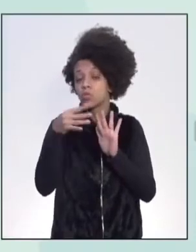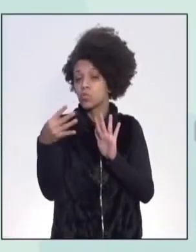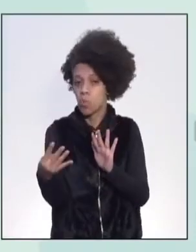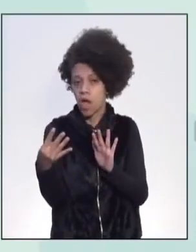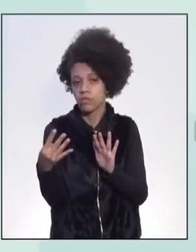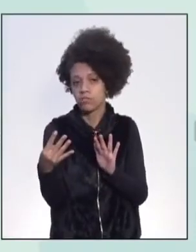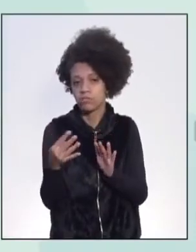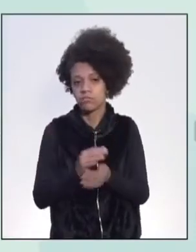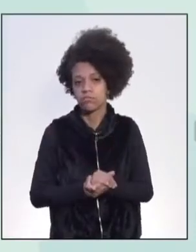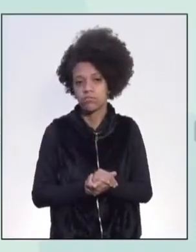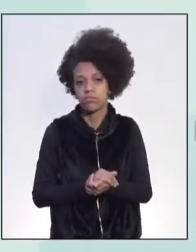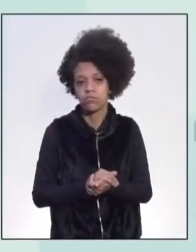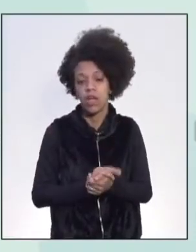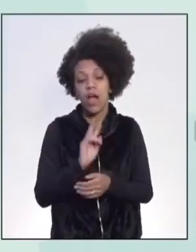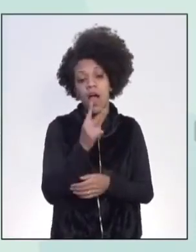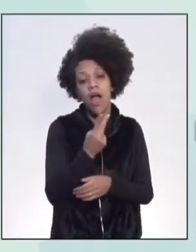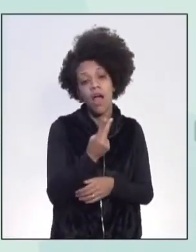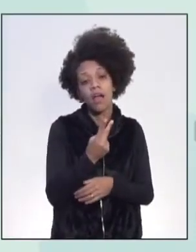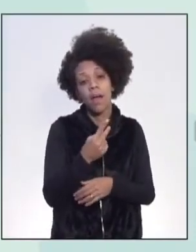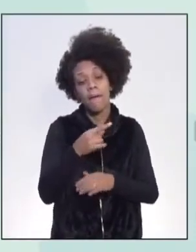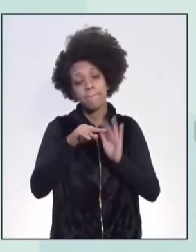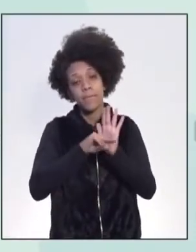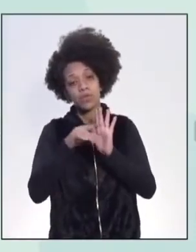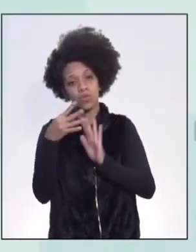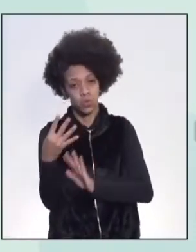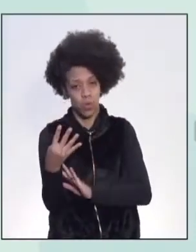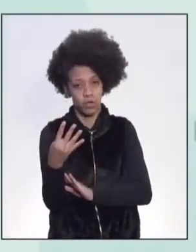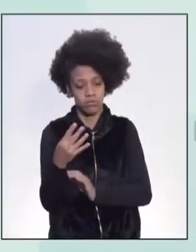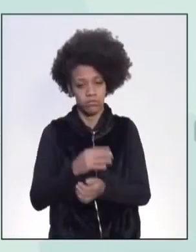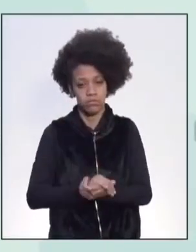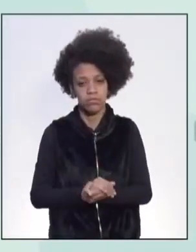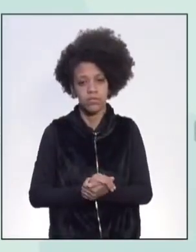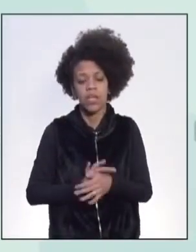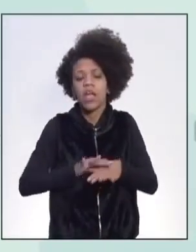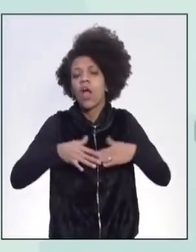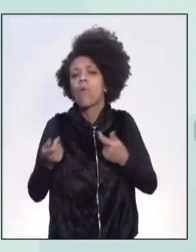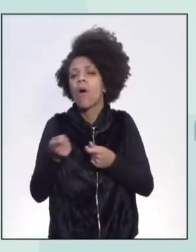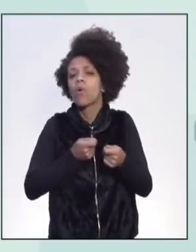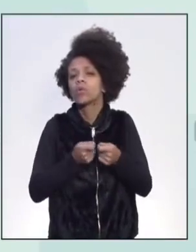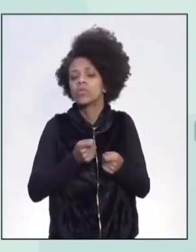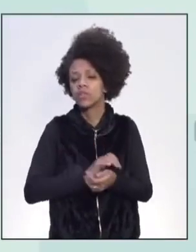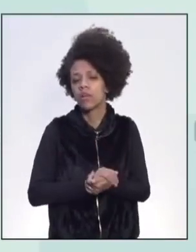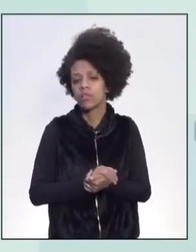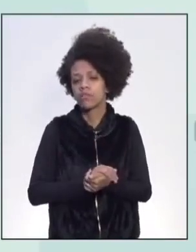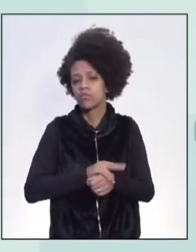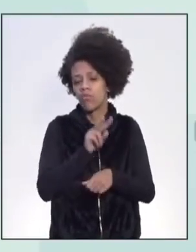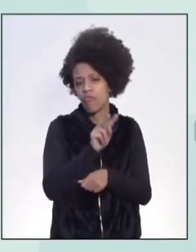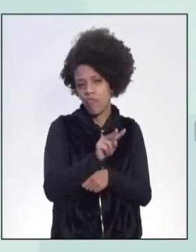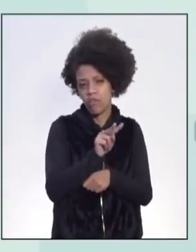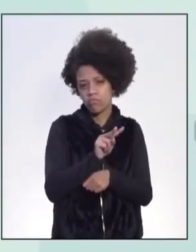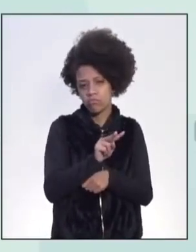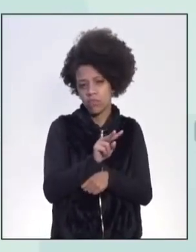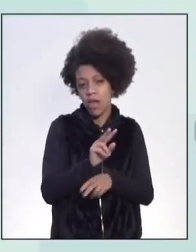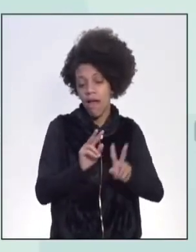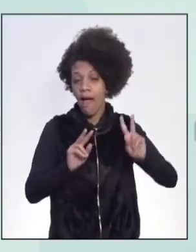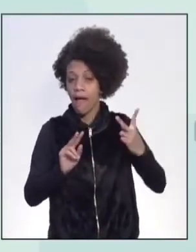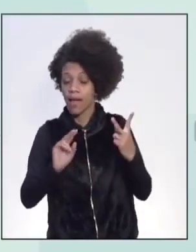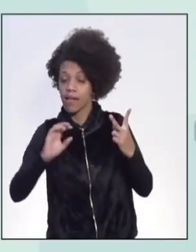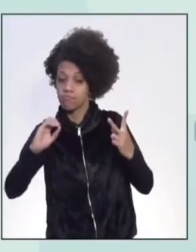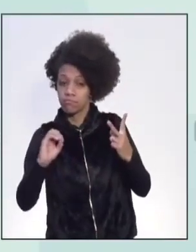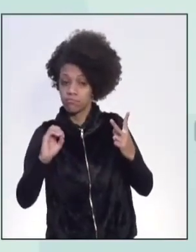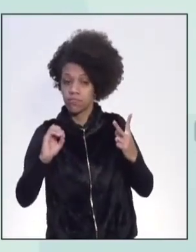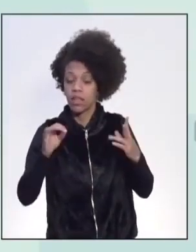vamos anotar aqui, ó. H vale menos 4. E as coordenadas do vértice, professora? Olha, o vértice é H e 0.